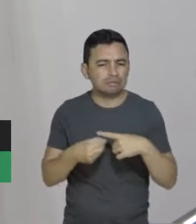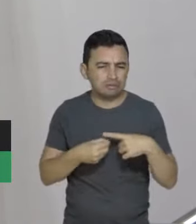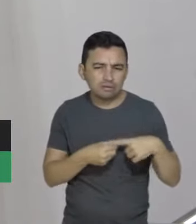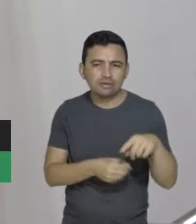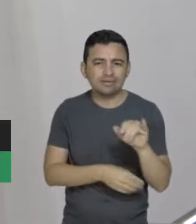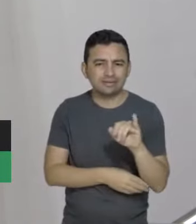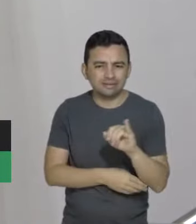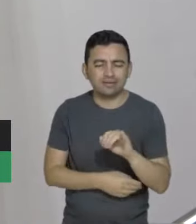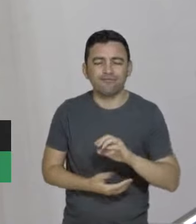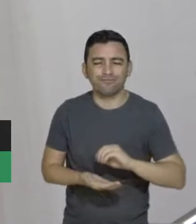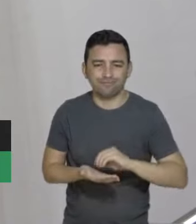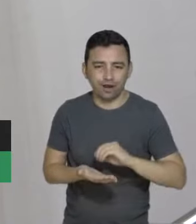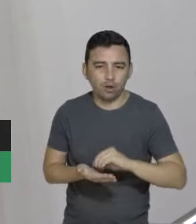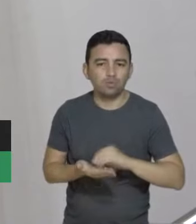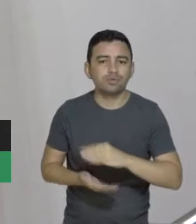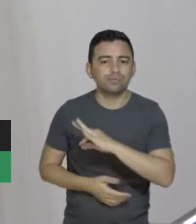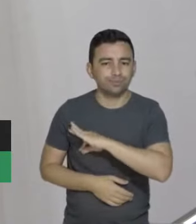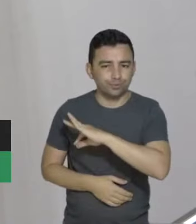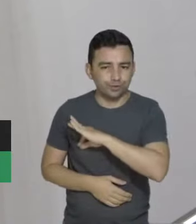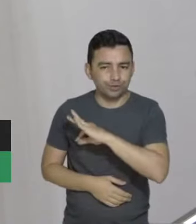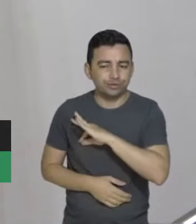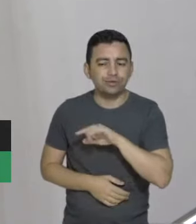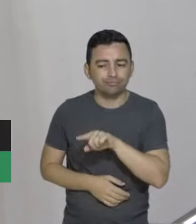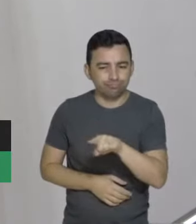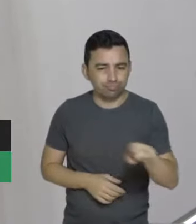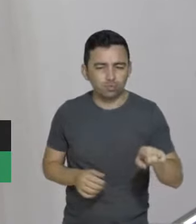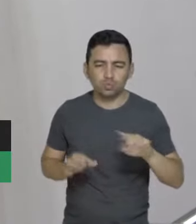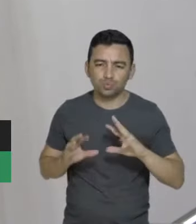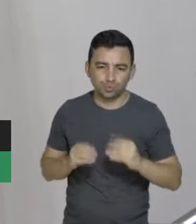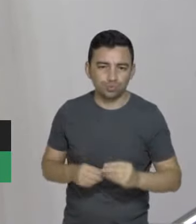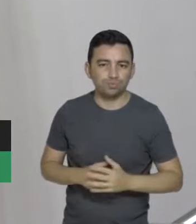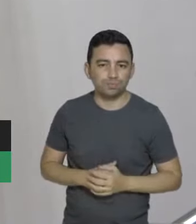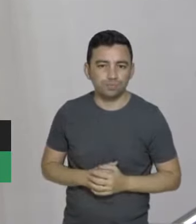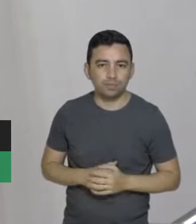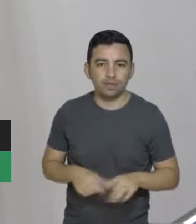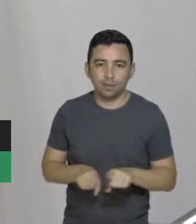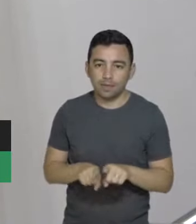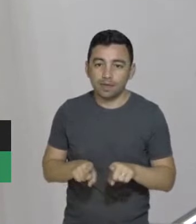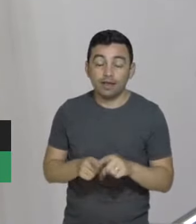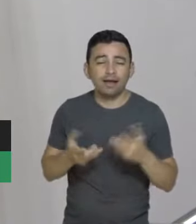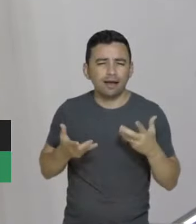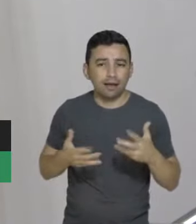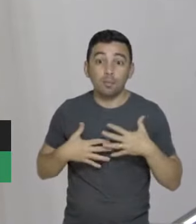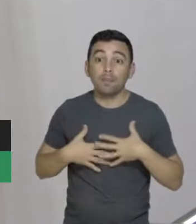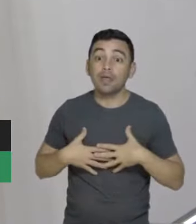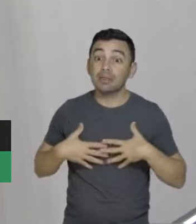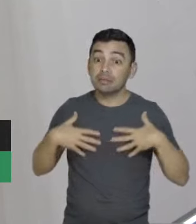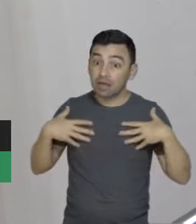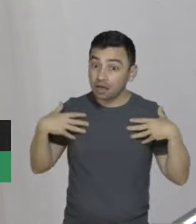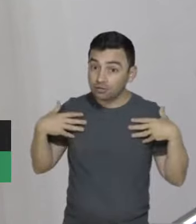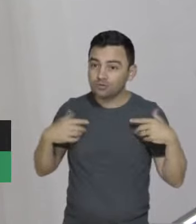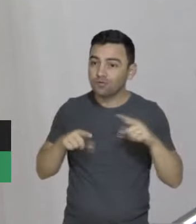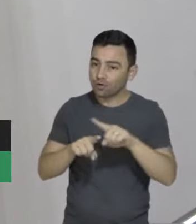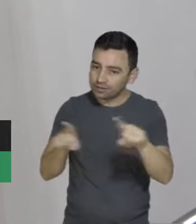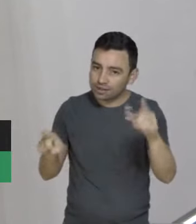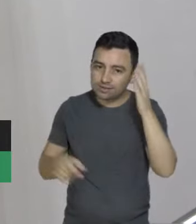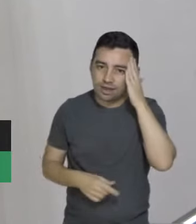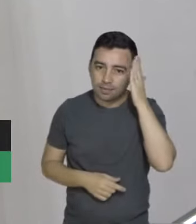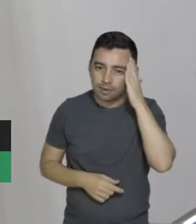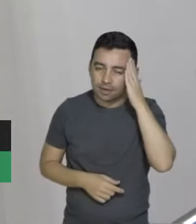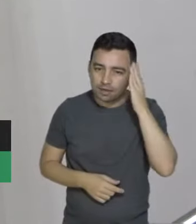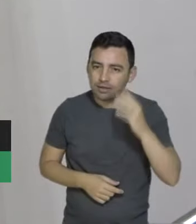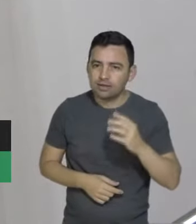com policiamento. Também quero deixar, né, aqui uma homenagem, né, para todos saberem também. Nós tivemos